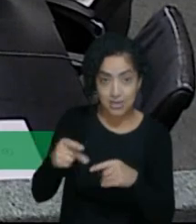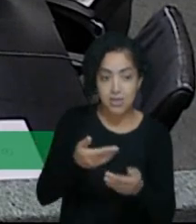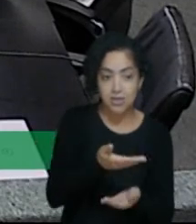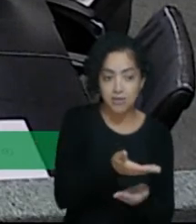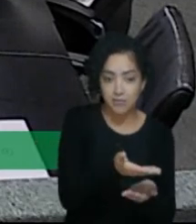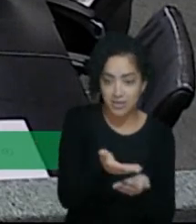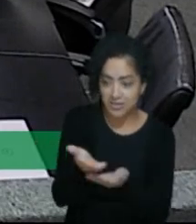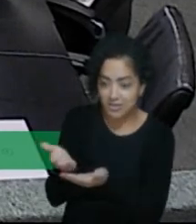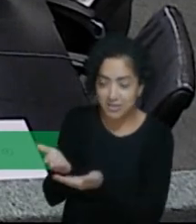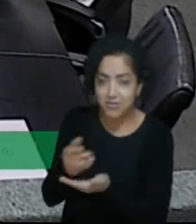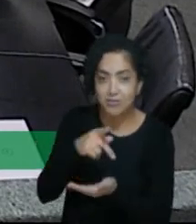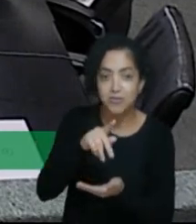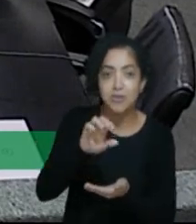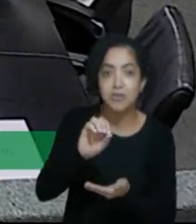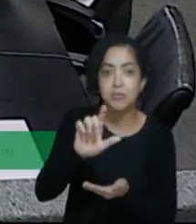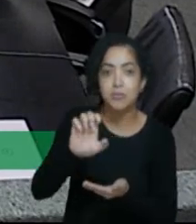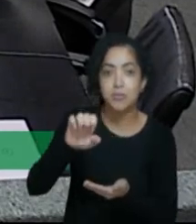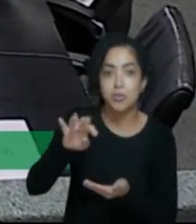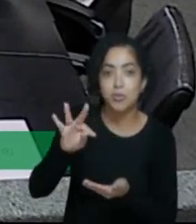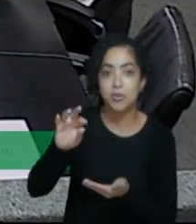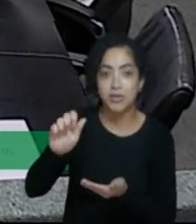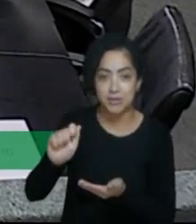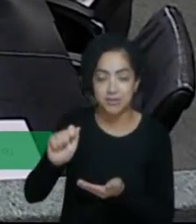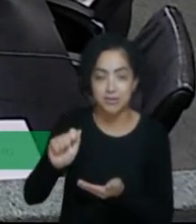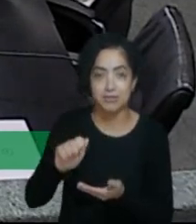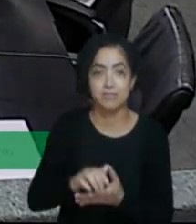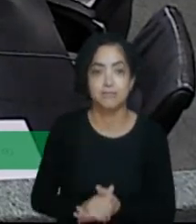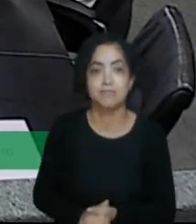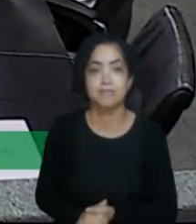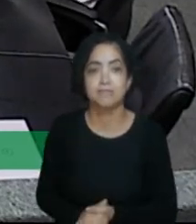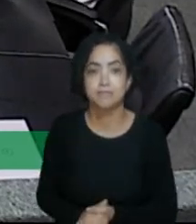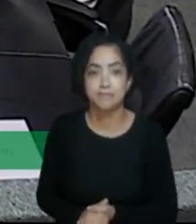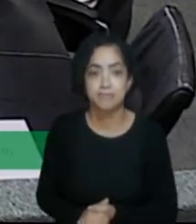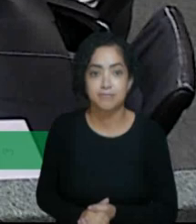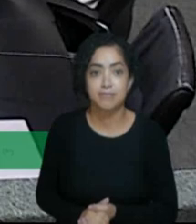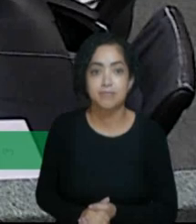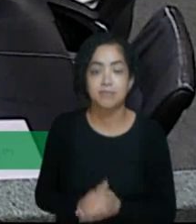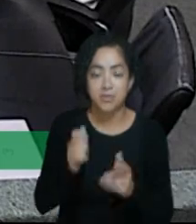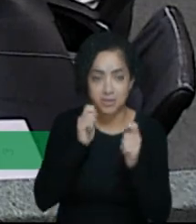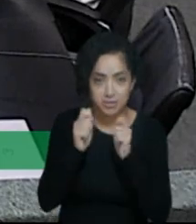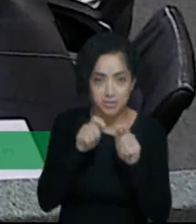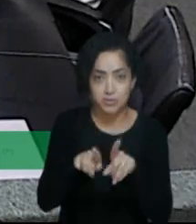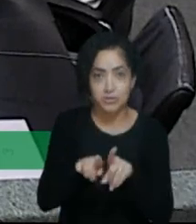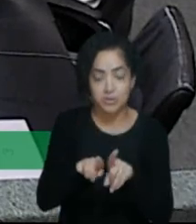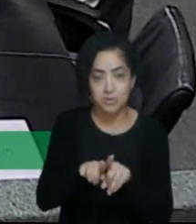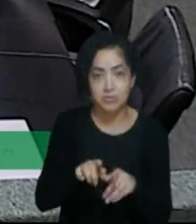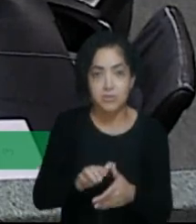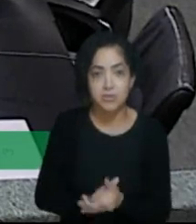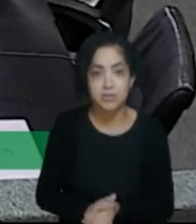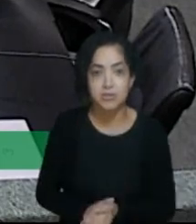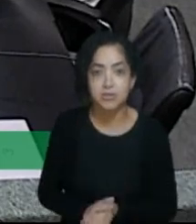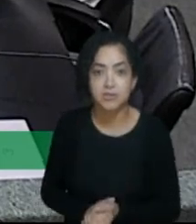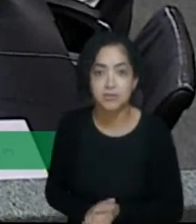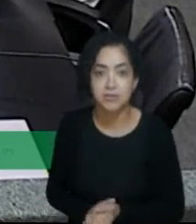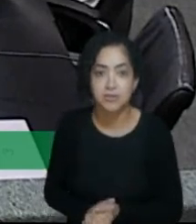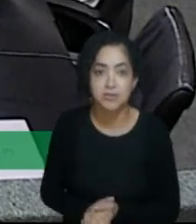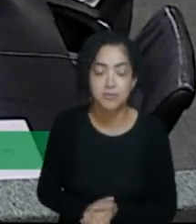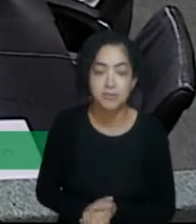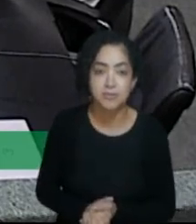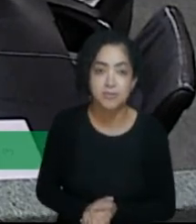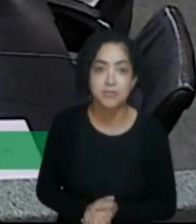os membros desta comissão Assessoria também pessoal que tá nos acompanhando a